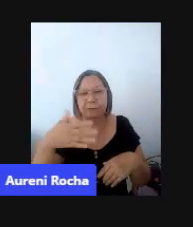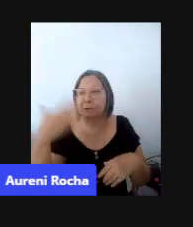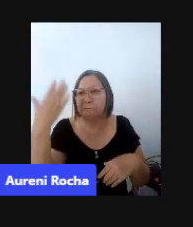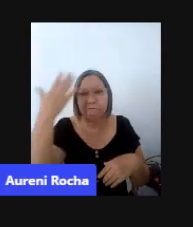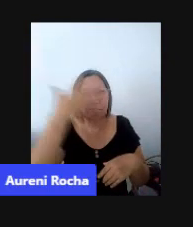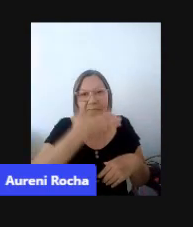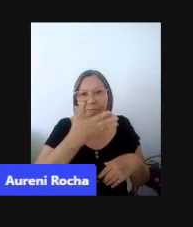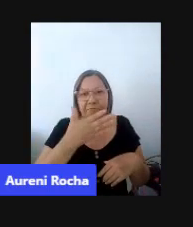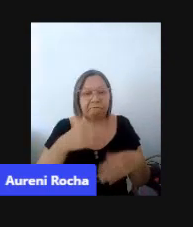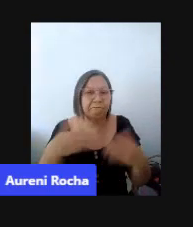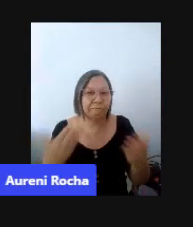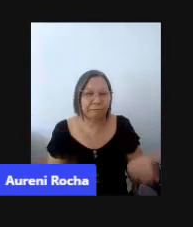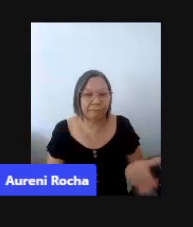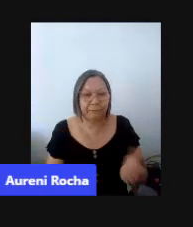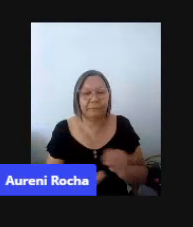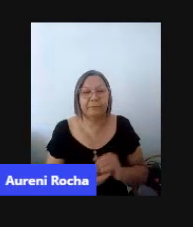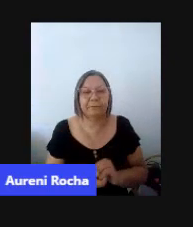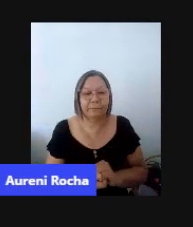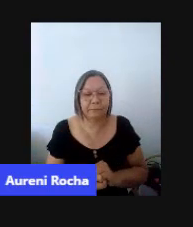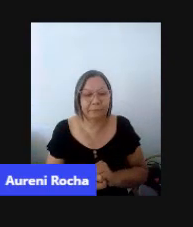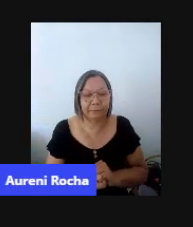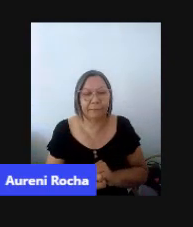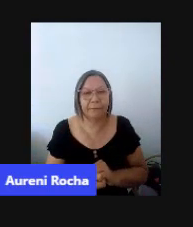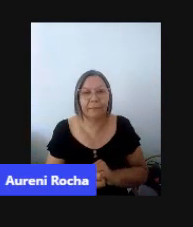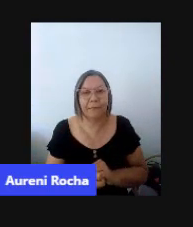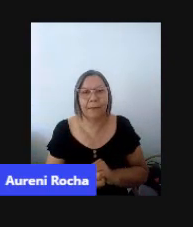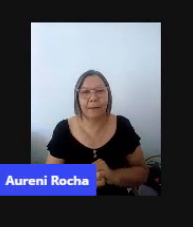Então isso, faz agora, a gente já é